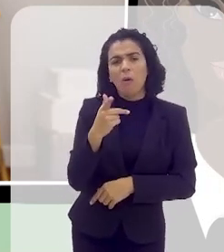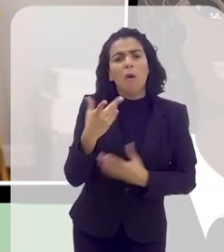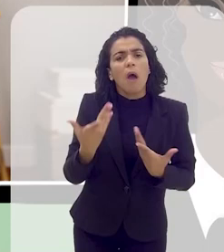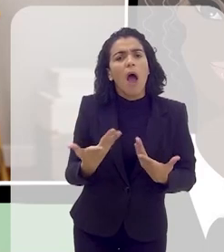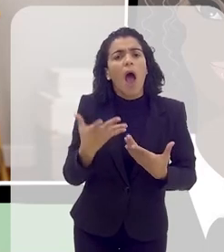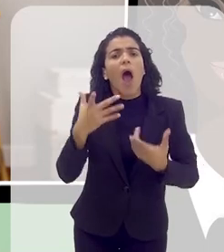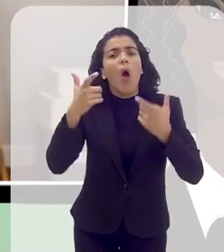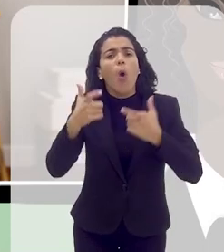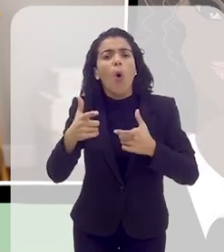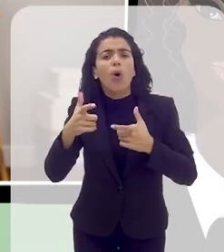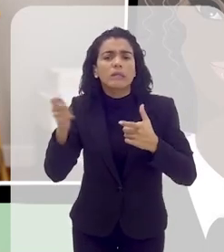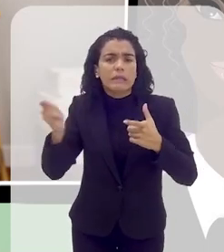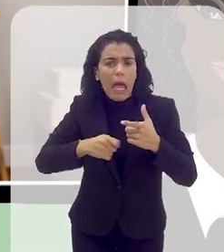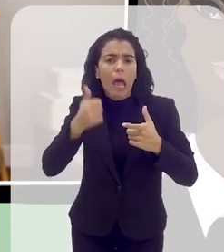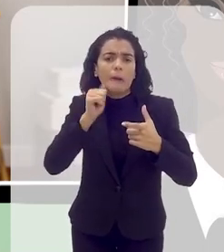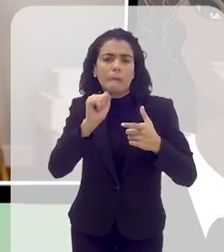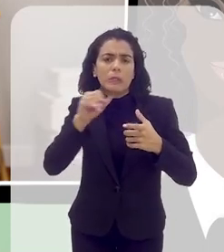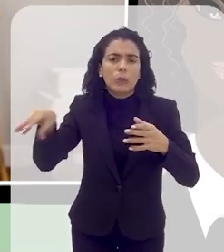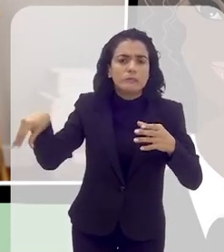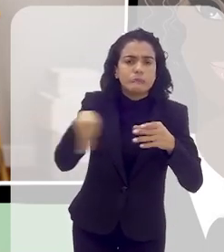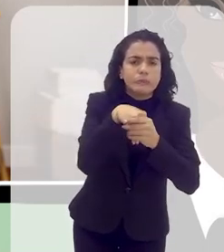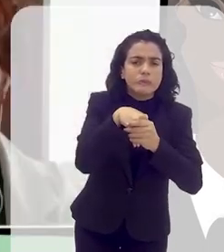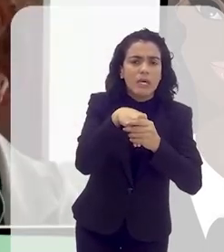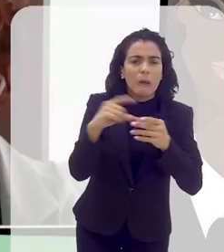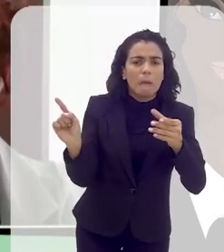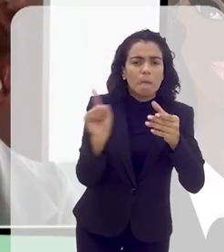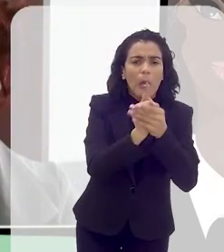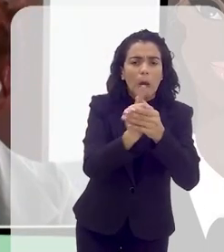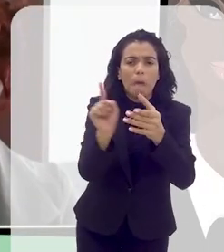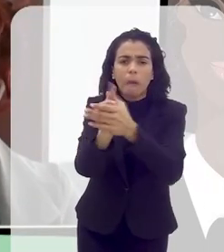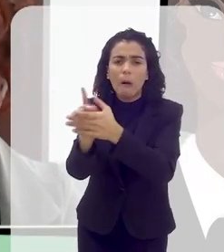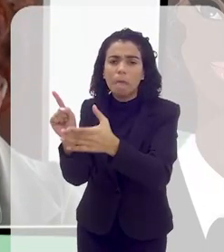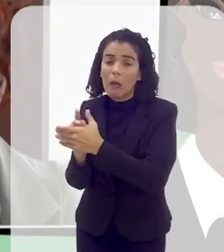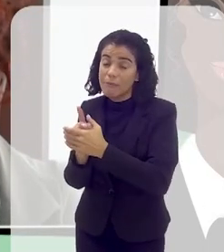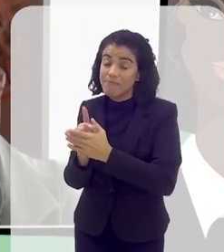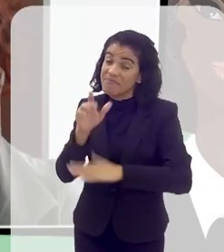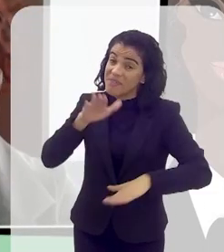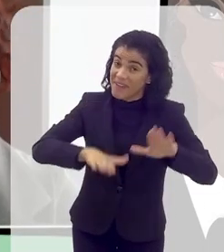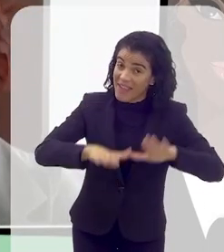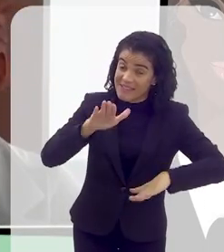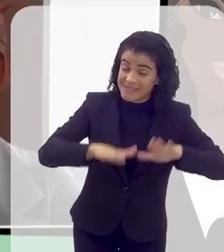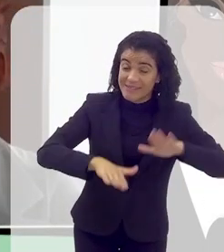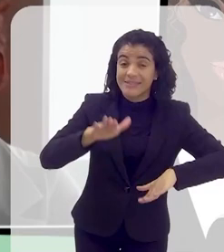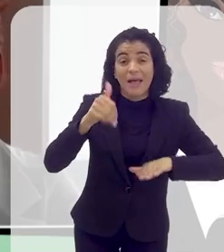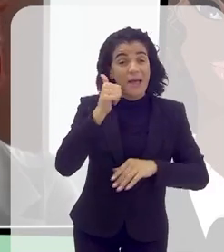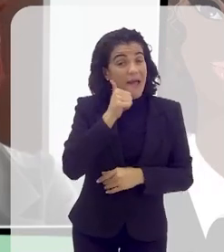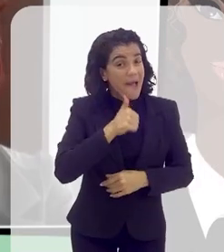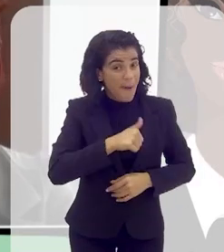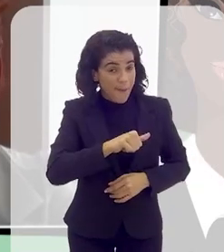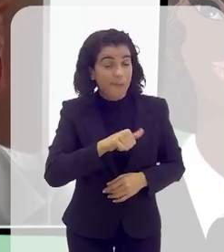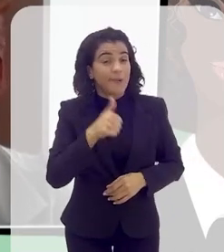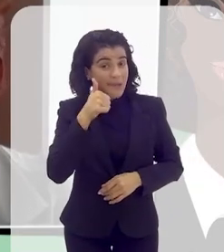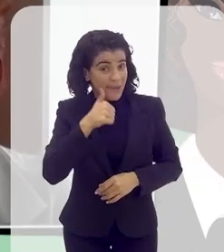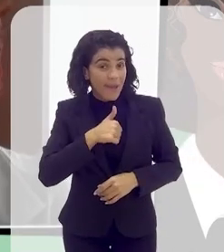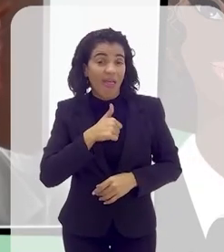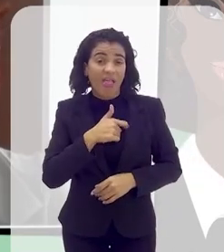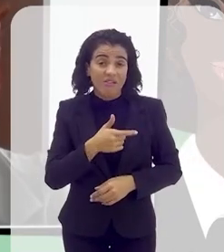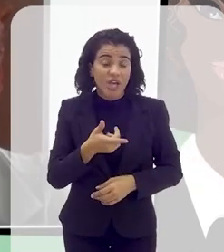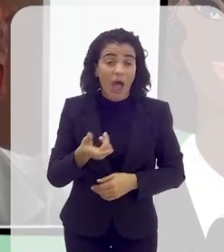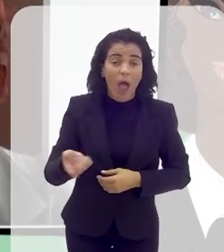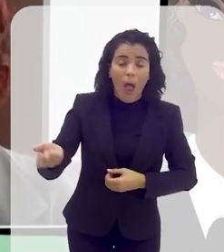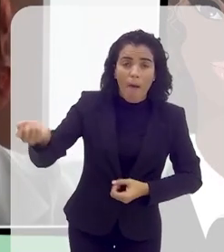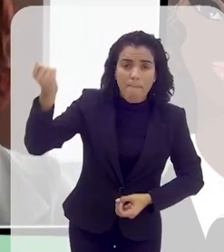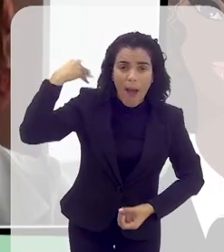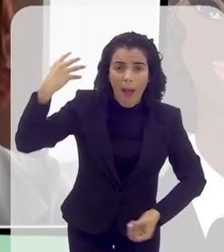qual o lugar que a madrasta se encaixa? Então, talvez a mulher, que a gente sabe que muitas vezes a gente carrega